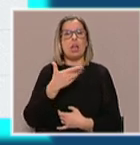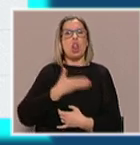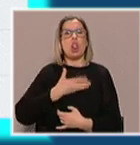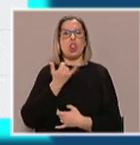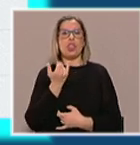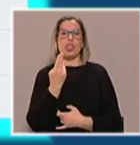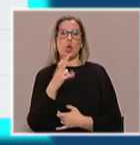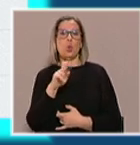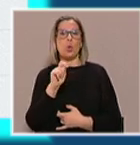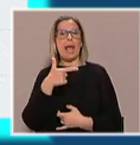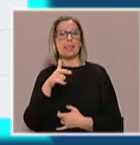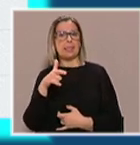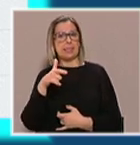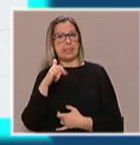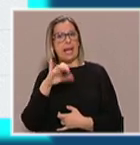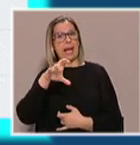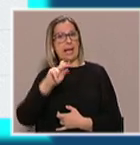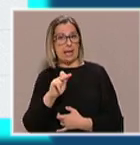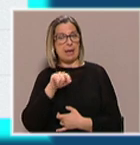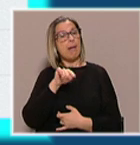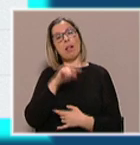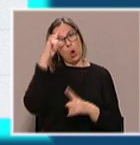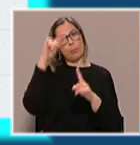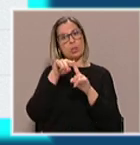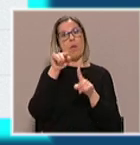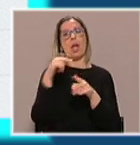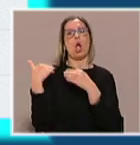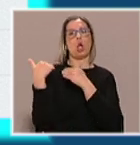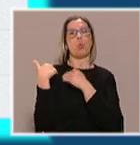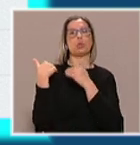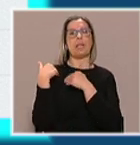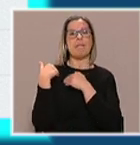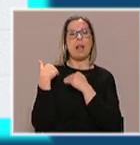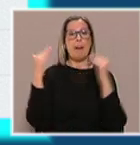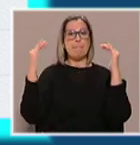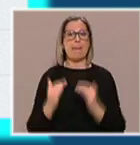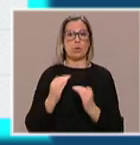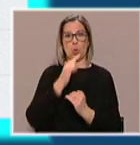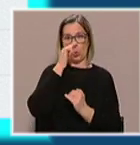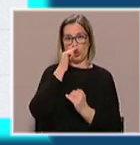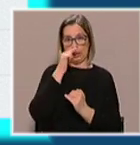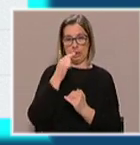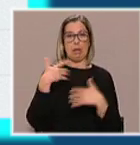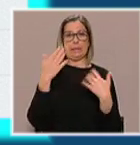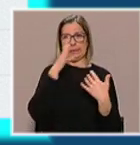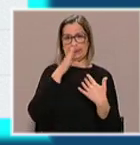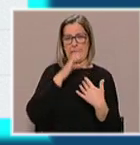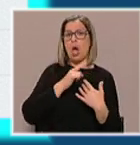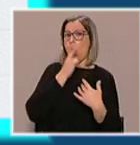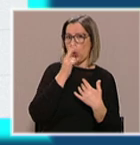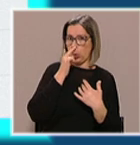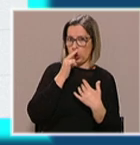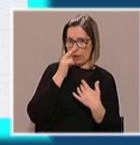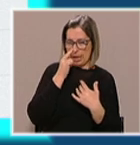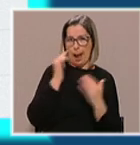significa que esta hormona vai ser responsável por diminuir a quantidade de urina. Se a urina é constituída maioritariamente